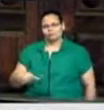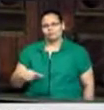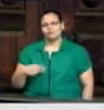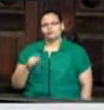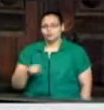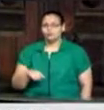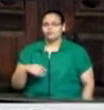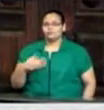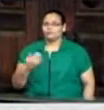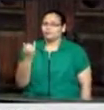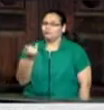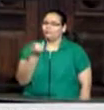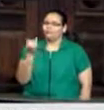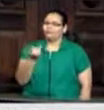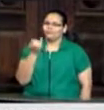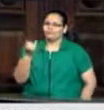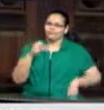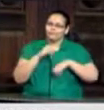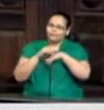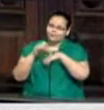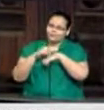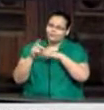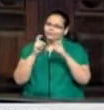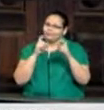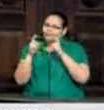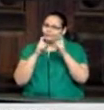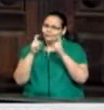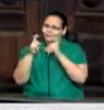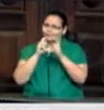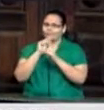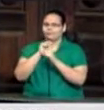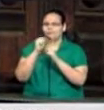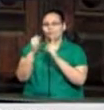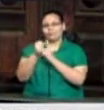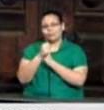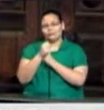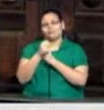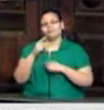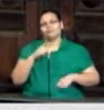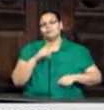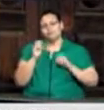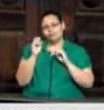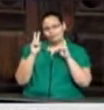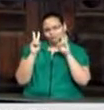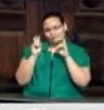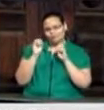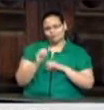é um fato muito importante para discutirmos na sociedade e o tema é educação.